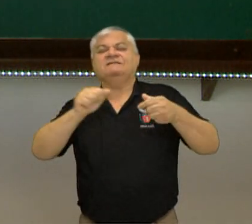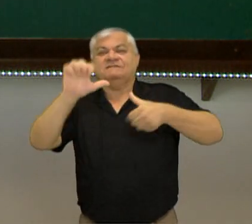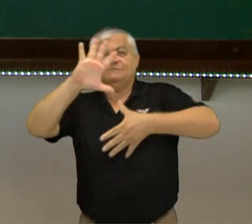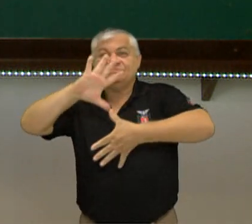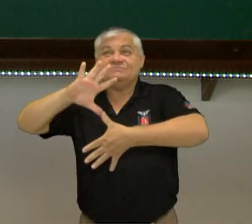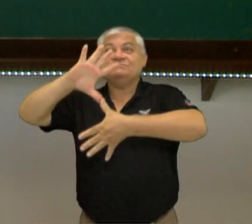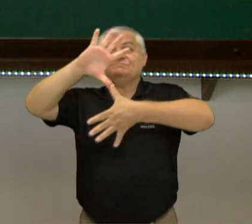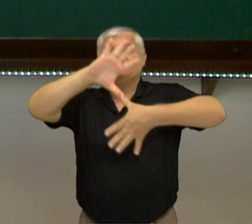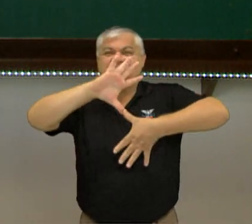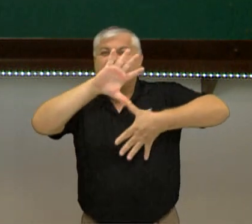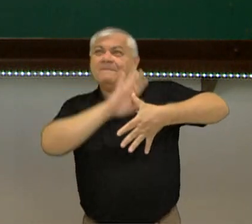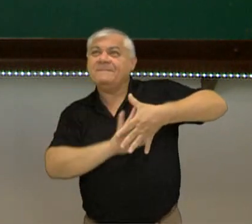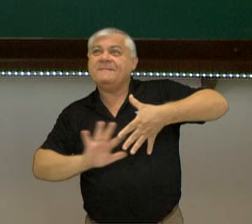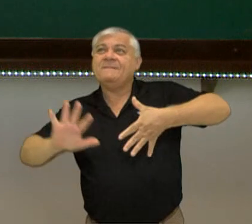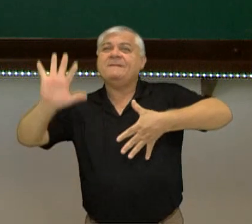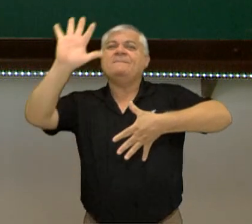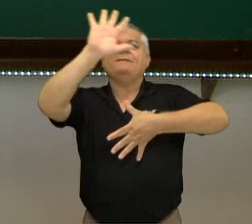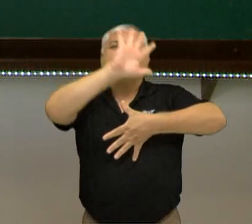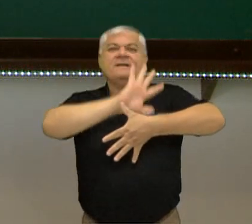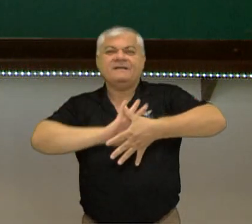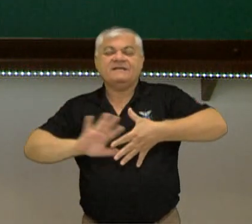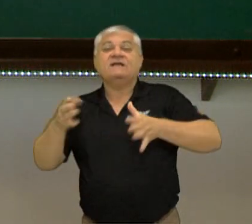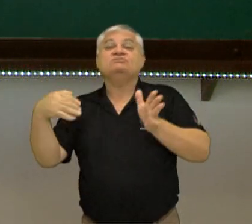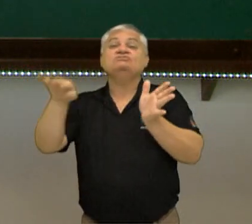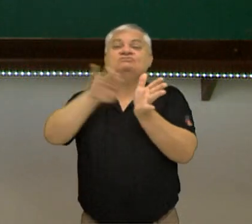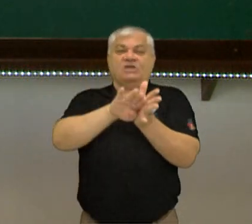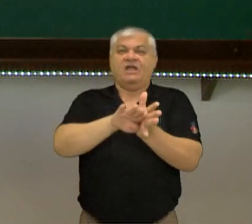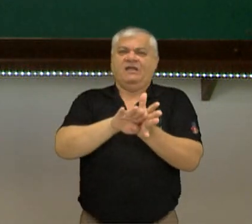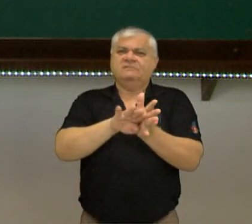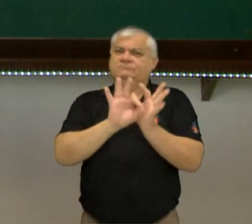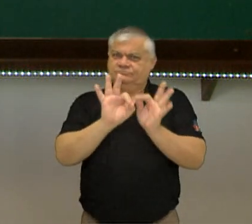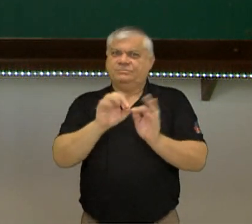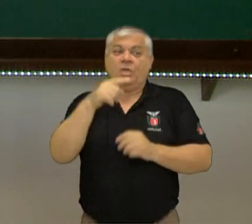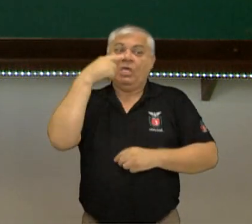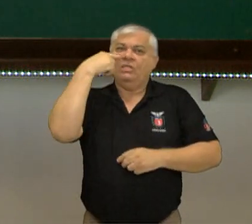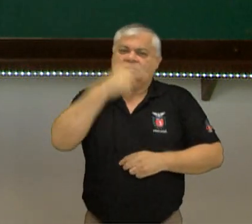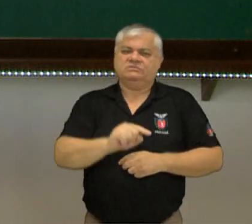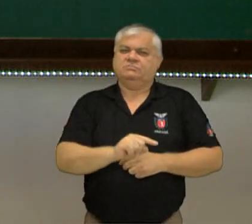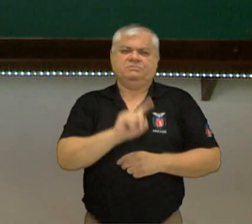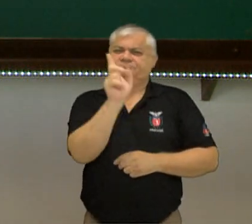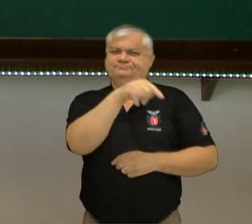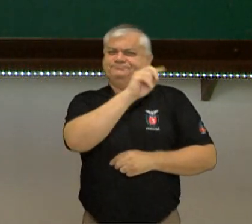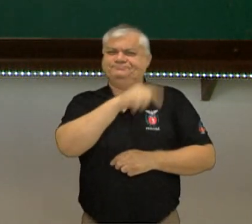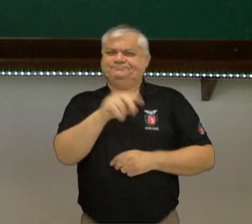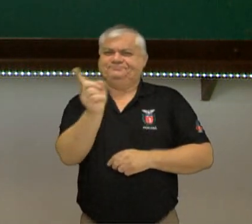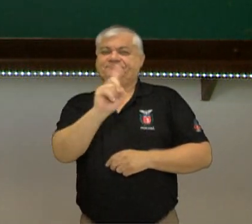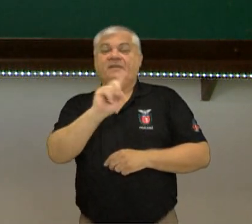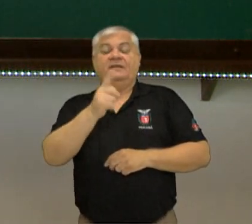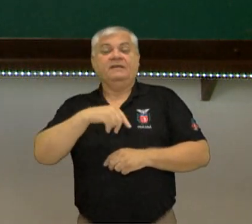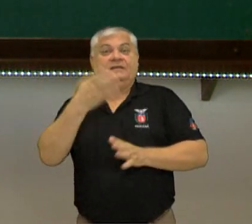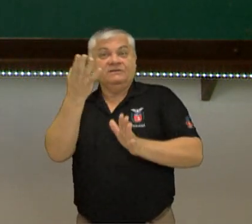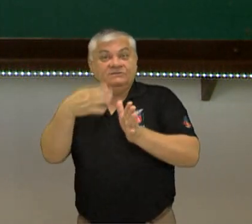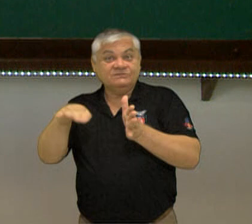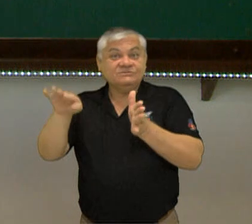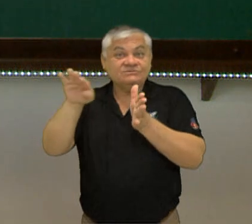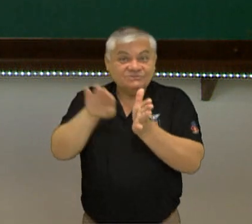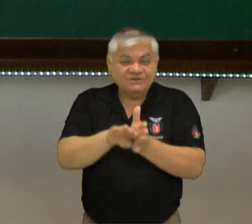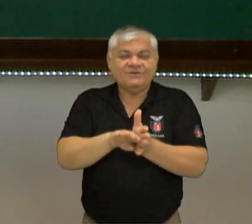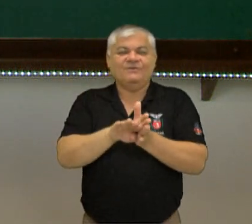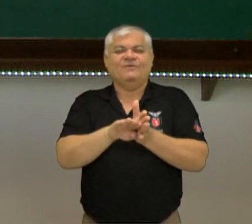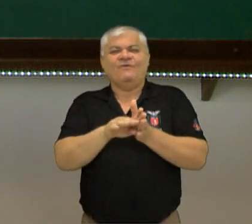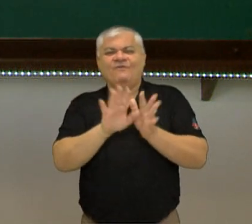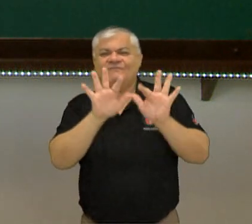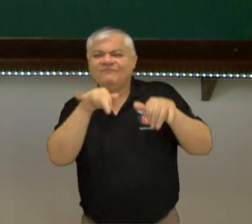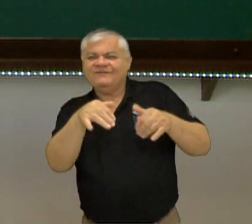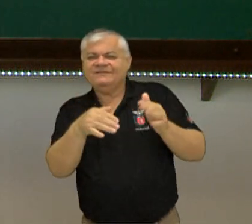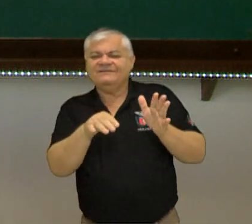gente vai trabalhar esse verbo do chegar, né? Os europeus chegaram à América no final do século XV,